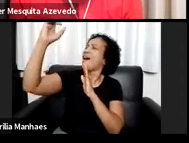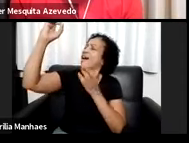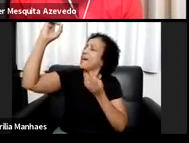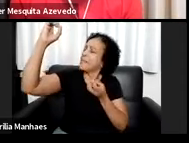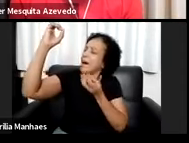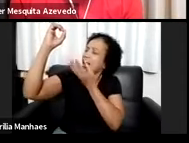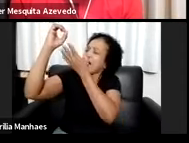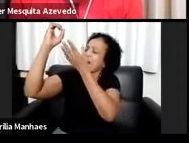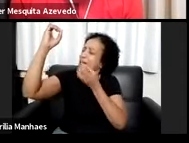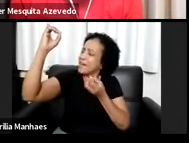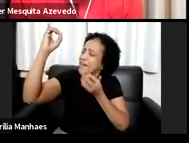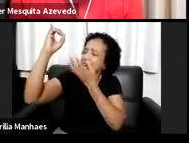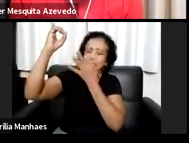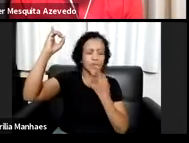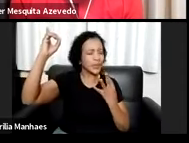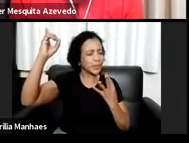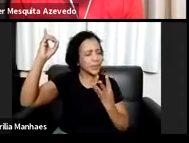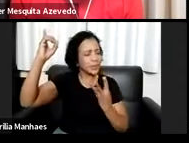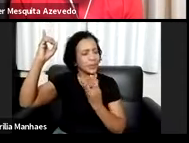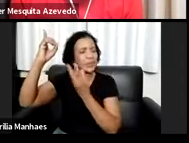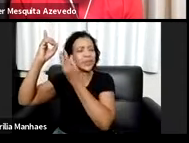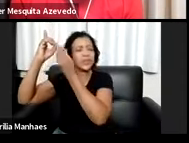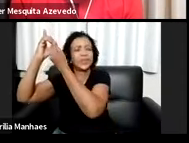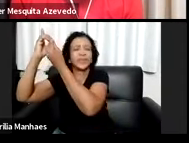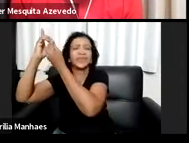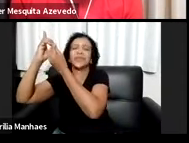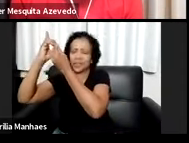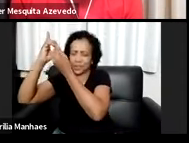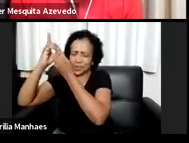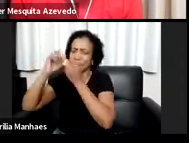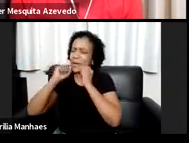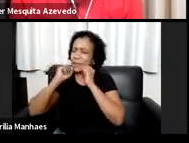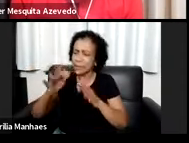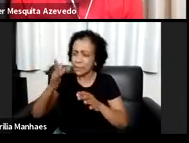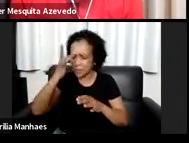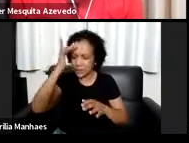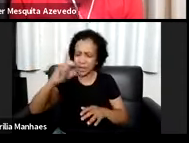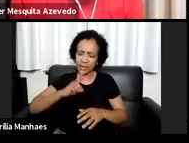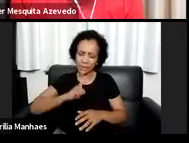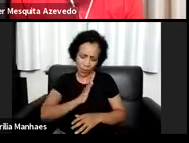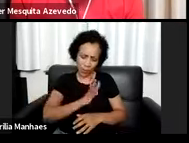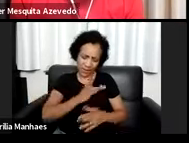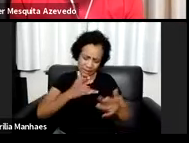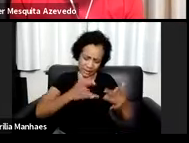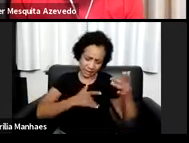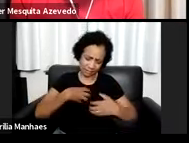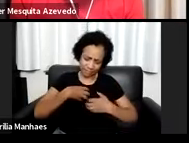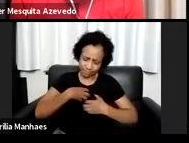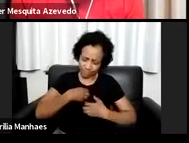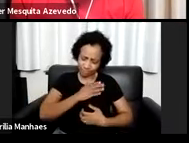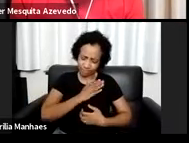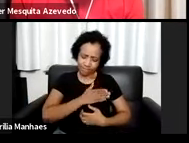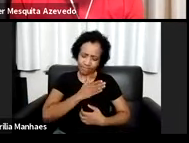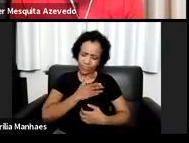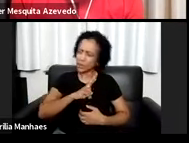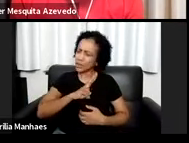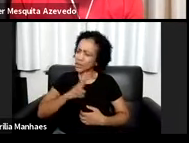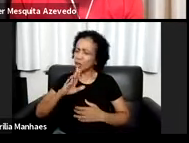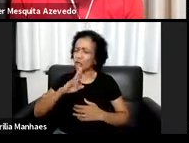mencionamos aqui, mas também aqueles que permaneceram no íntimo de cada coração e que tu bem conheces. Que em tudo, ó Pai, o teu nome